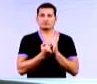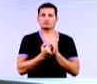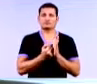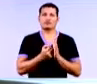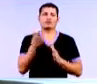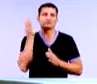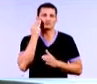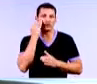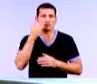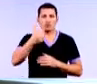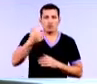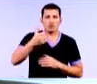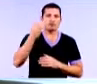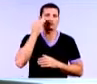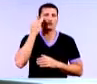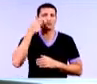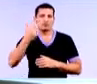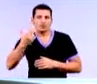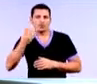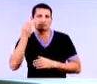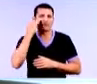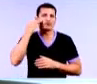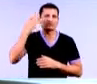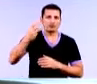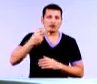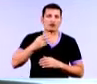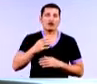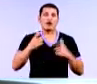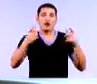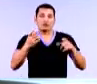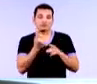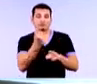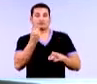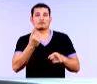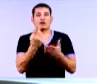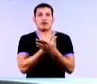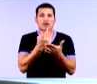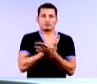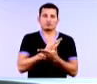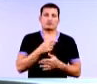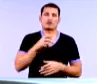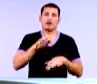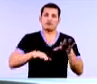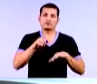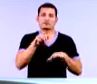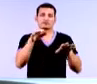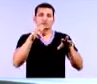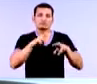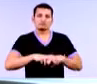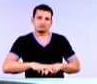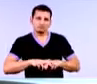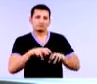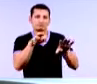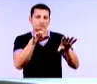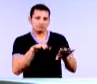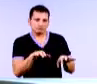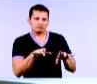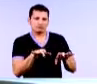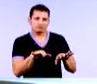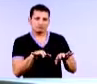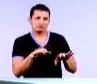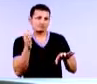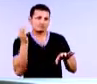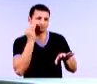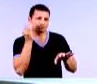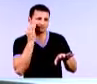três vezes, até identificar onde está o erro. O processo de programação é isso. Às vezes você vai sentar na frente do computador, vai tentar resolver um algoritmo e